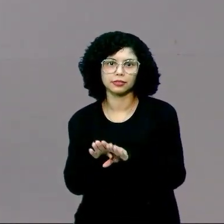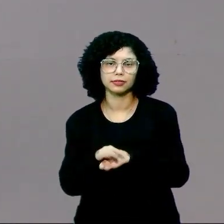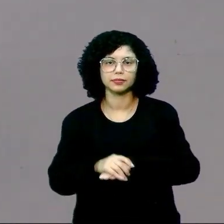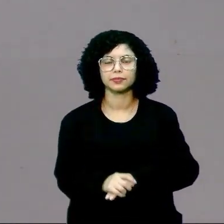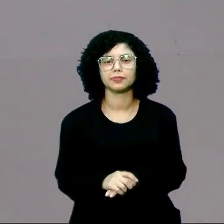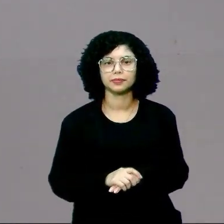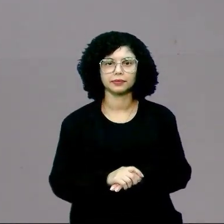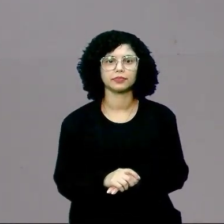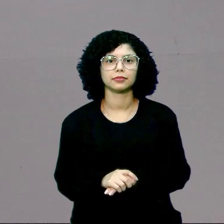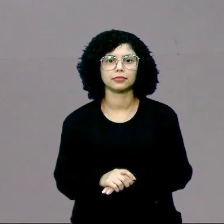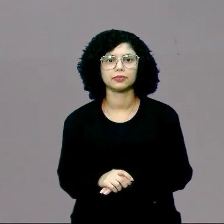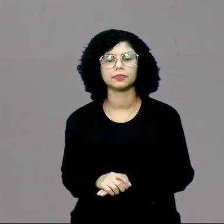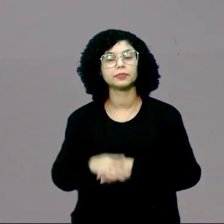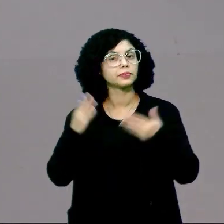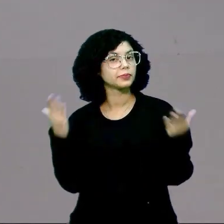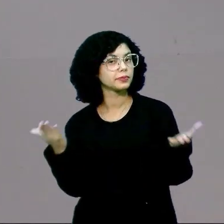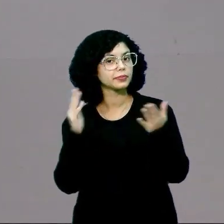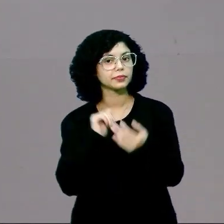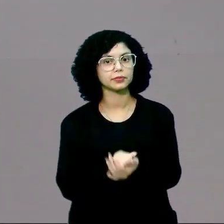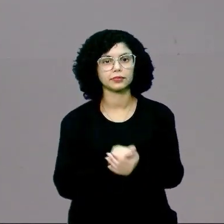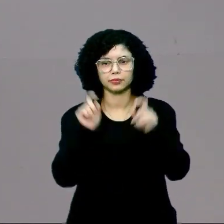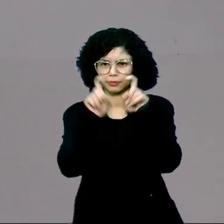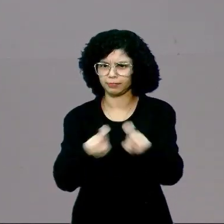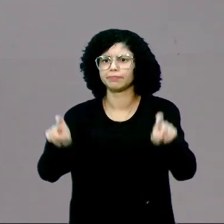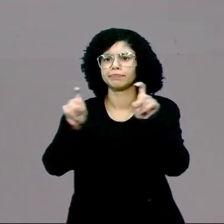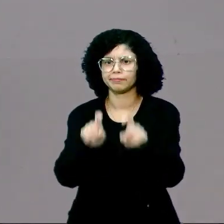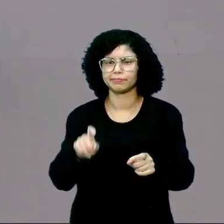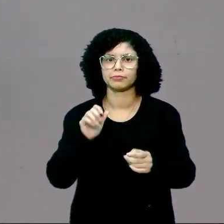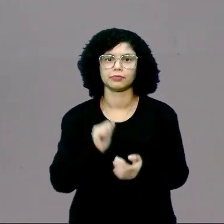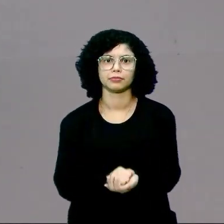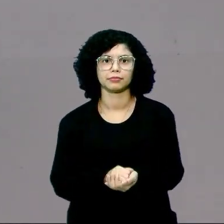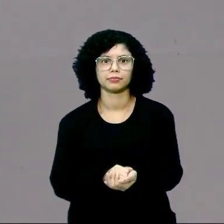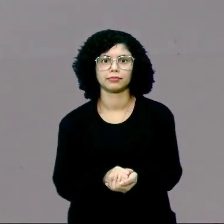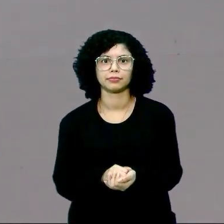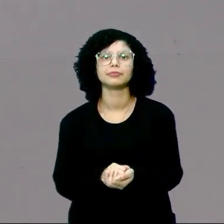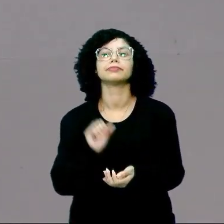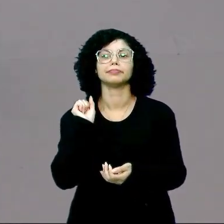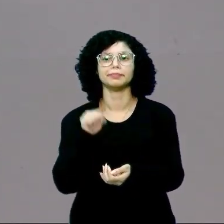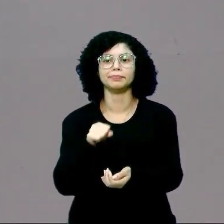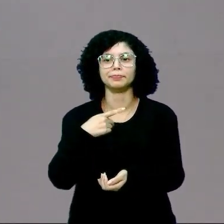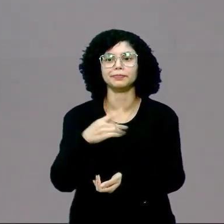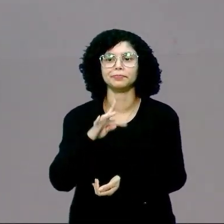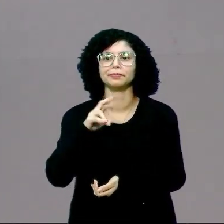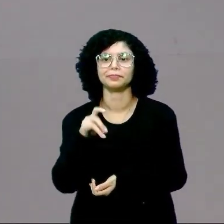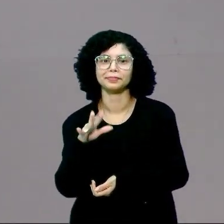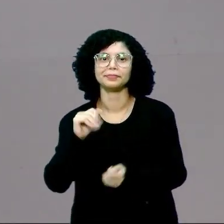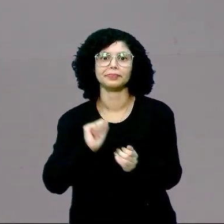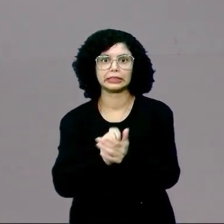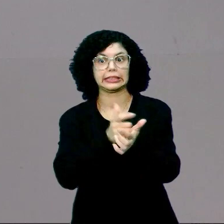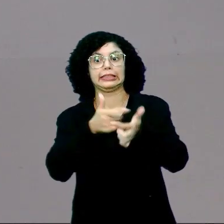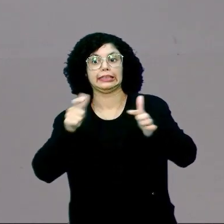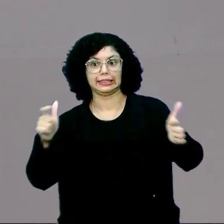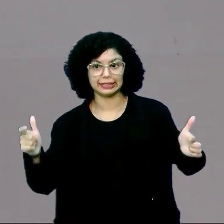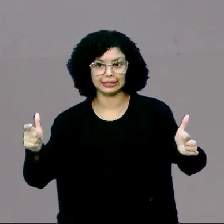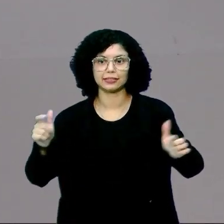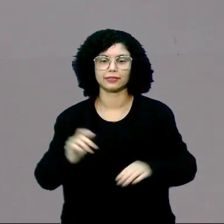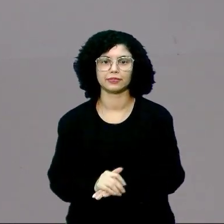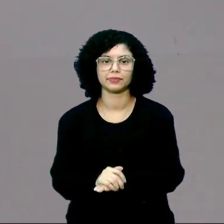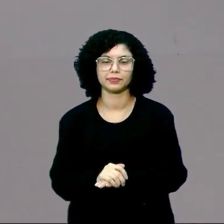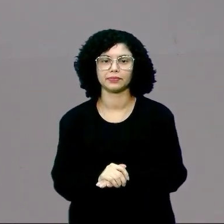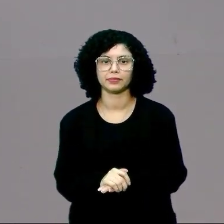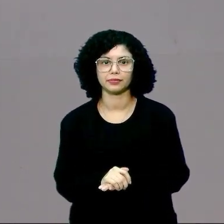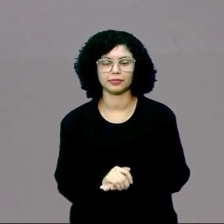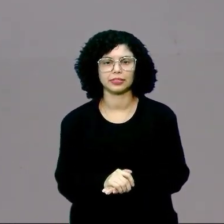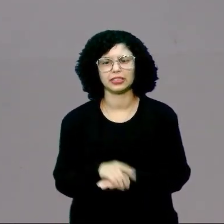chamado tijolão, e os computadores, né, parecia aquelas fliperama, eram enormes, né? Então